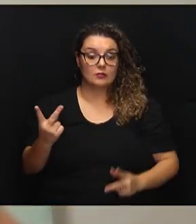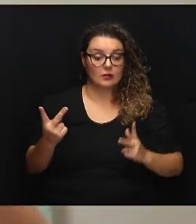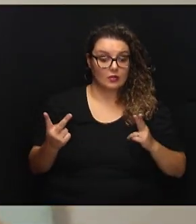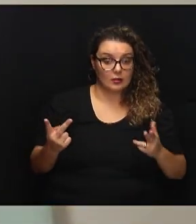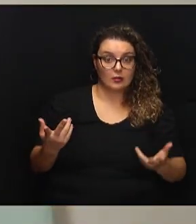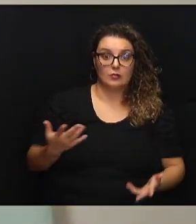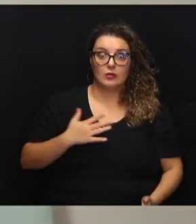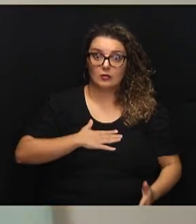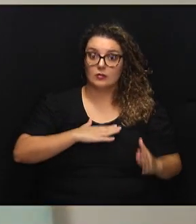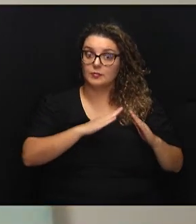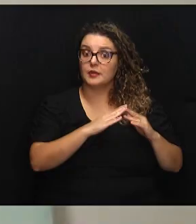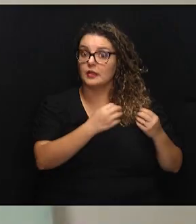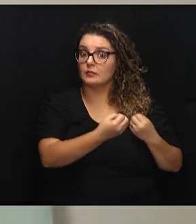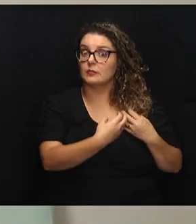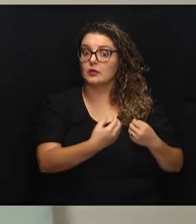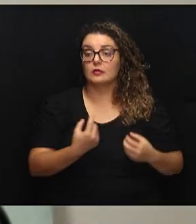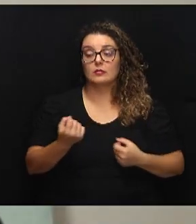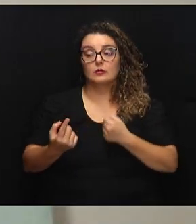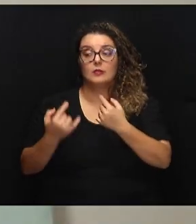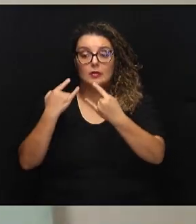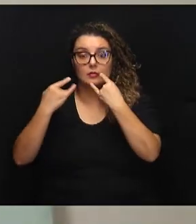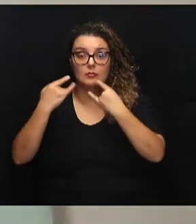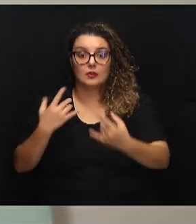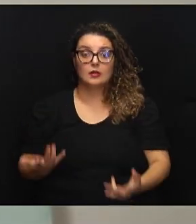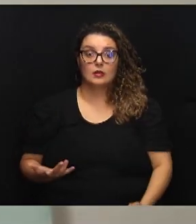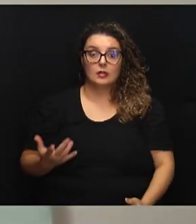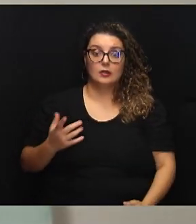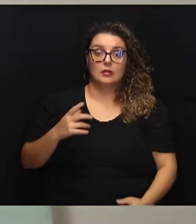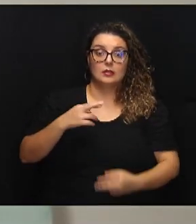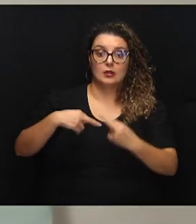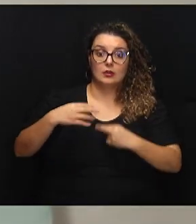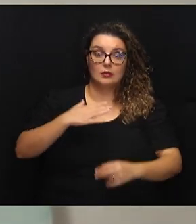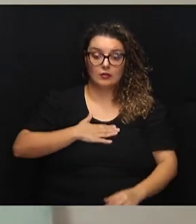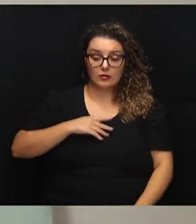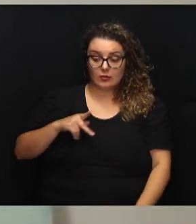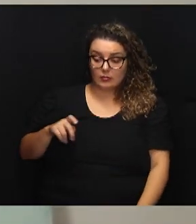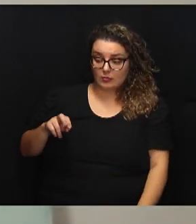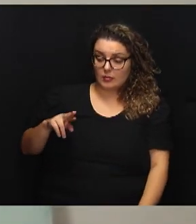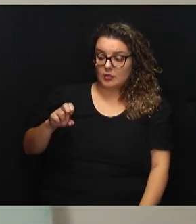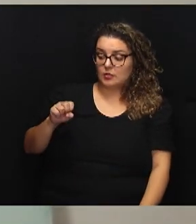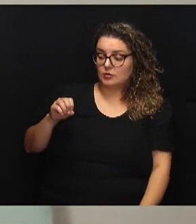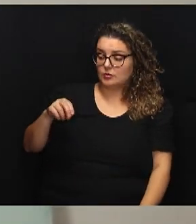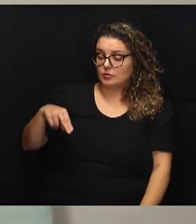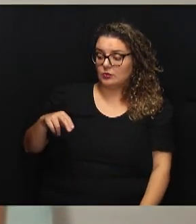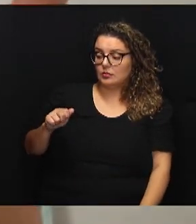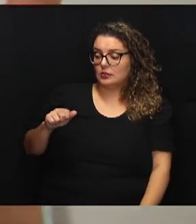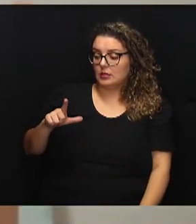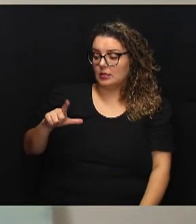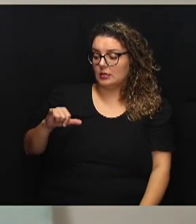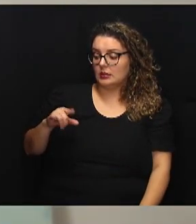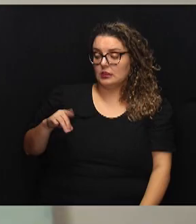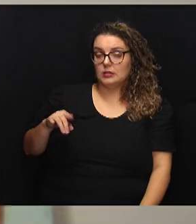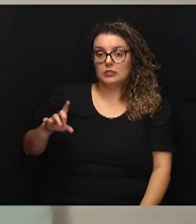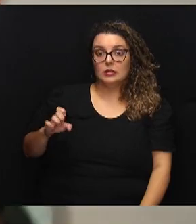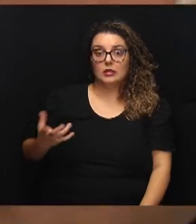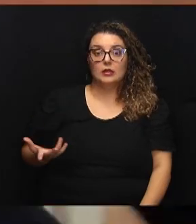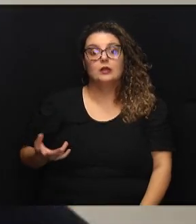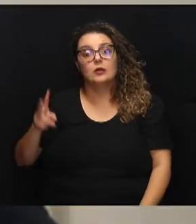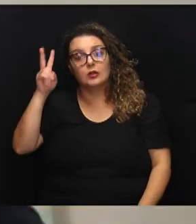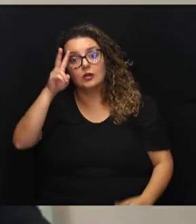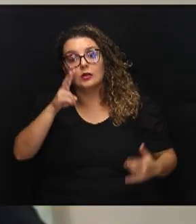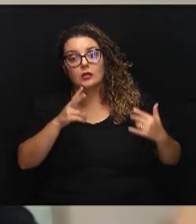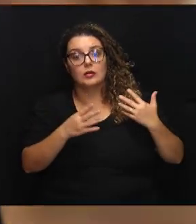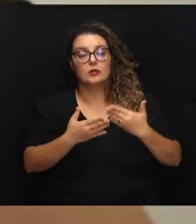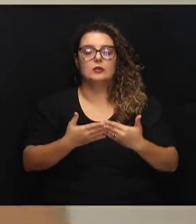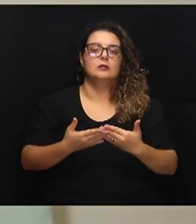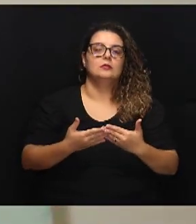talvez alguma coisa que me chamou a atenção, que tem a ver com a minha personalidade, que tem a ver com a história, algo